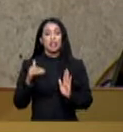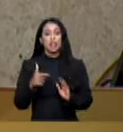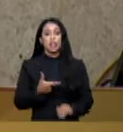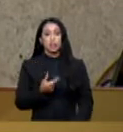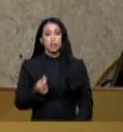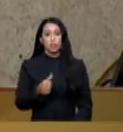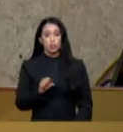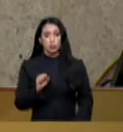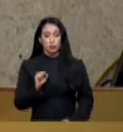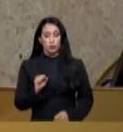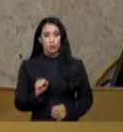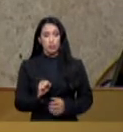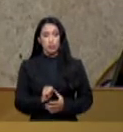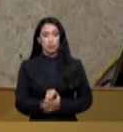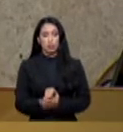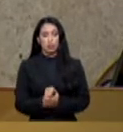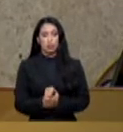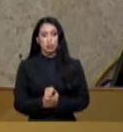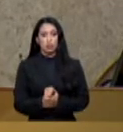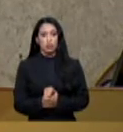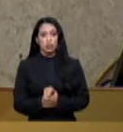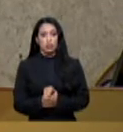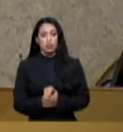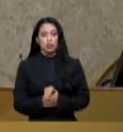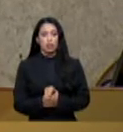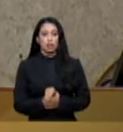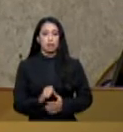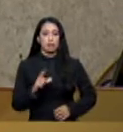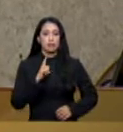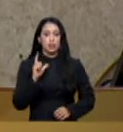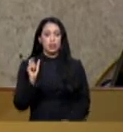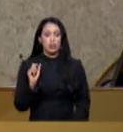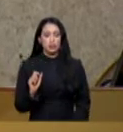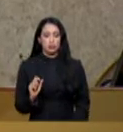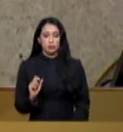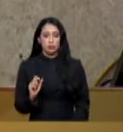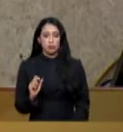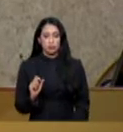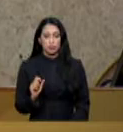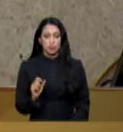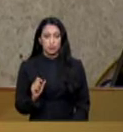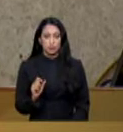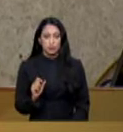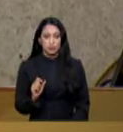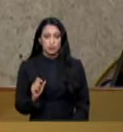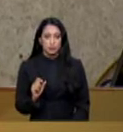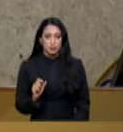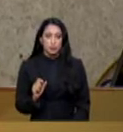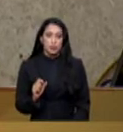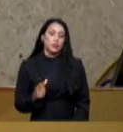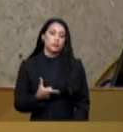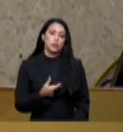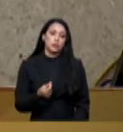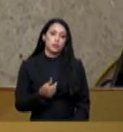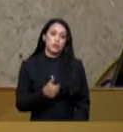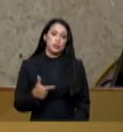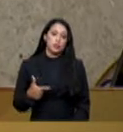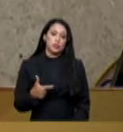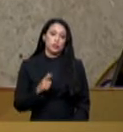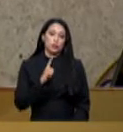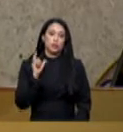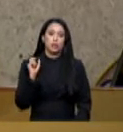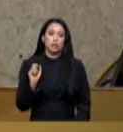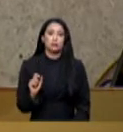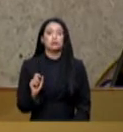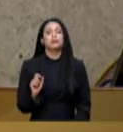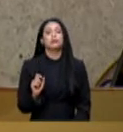as capitais e 2021 para municípios menores. Agora as capitais têm até 2021, os municípios com